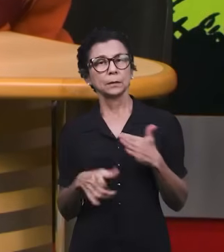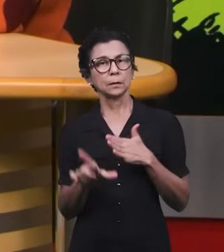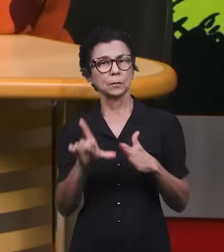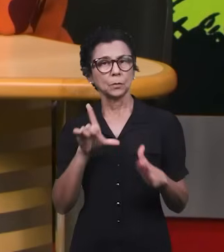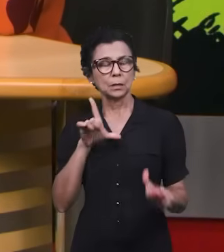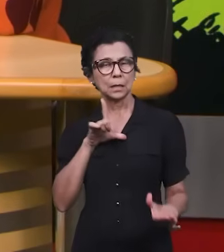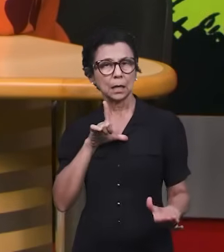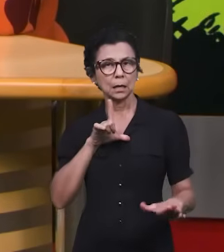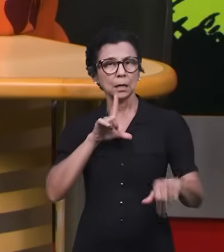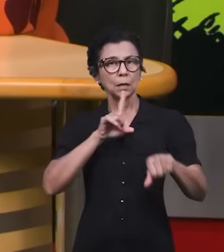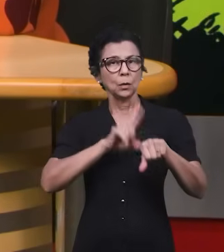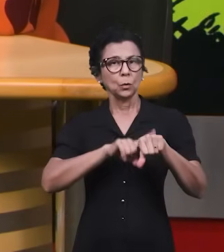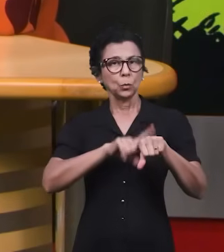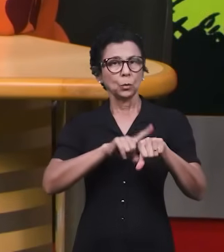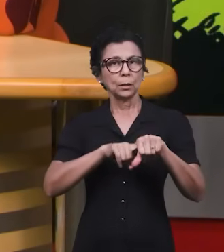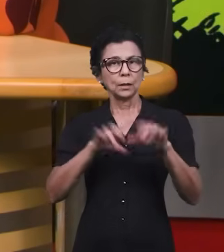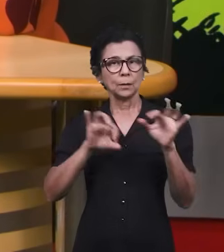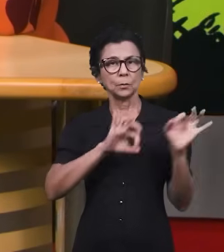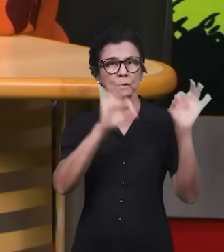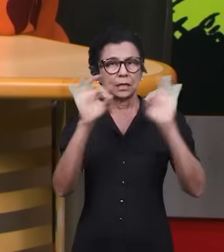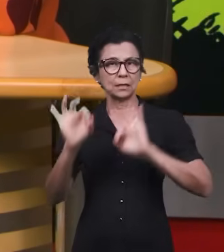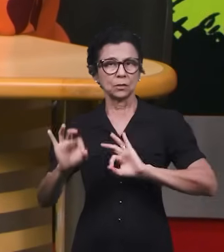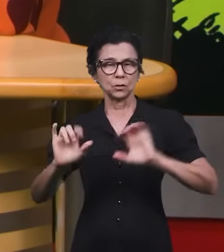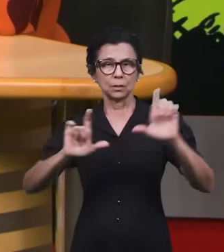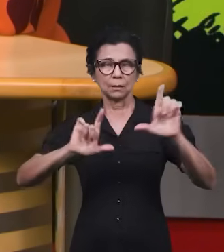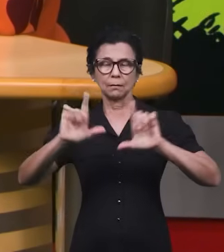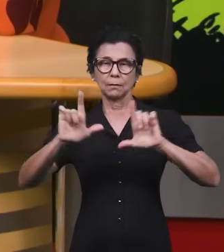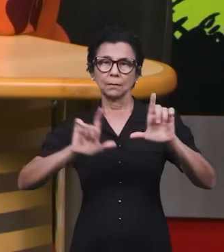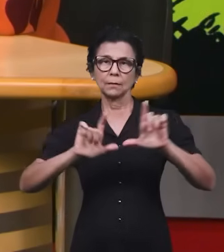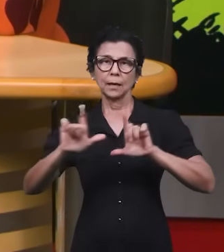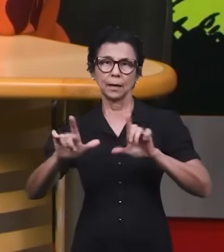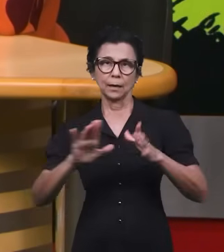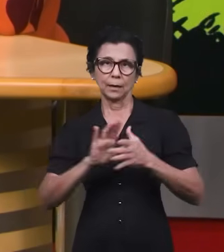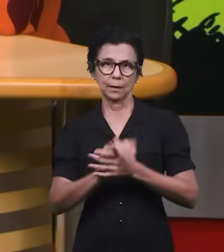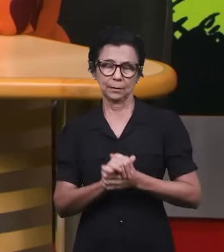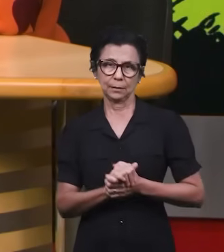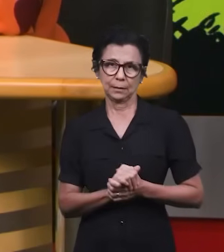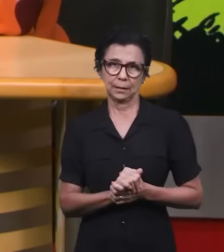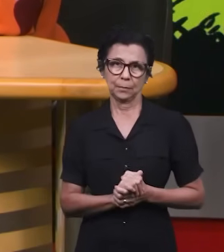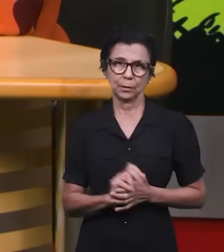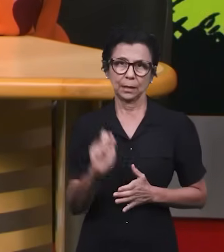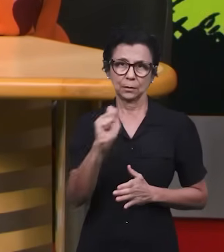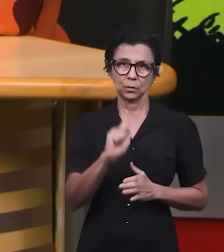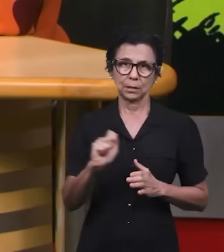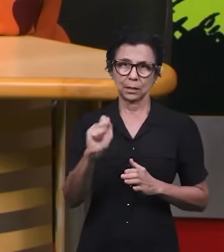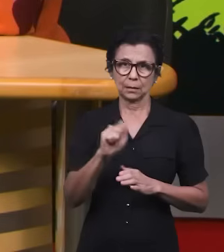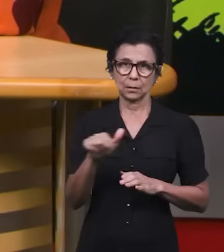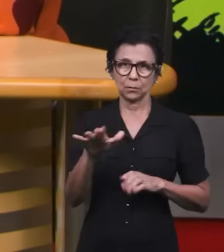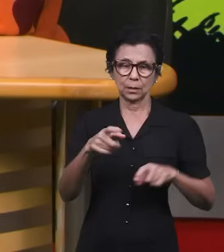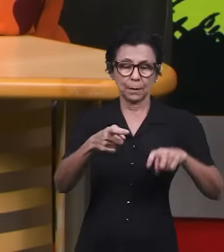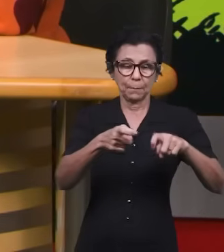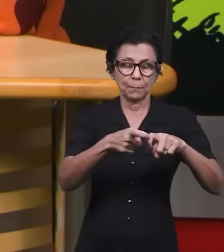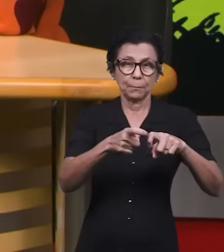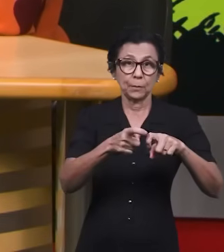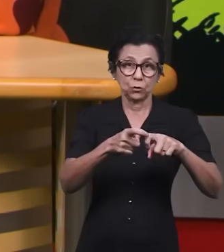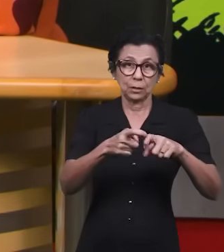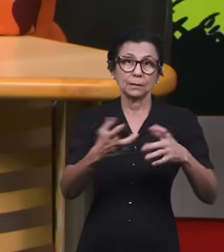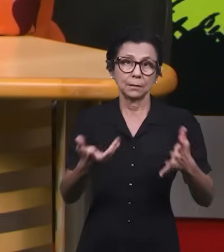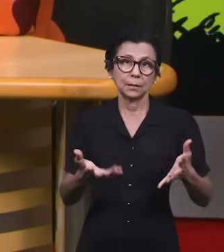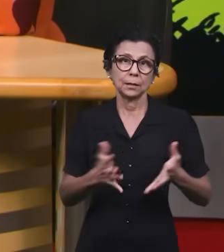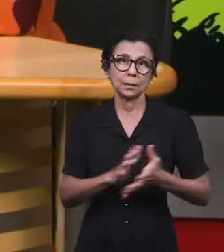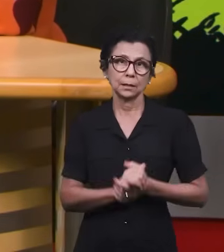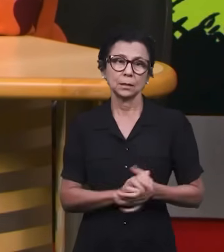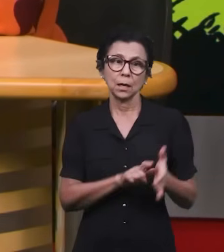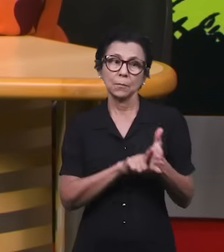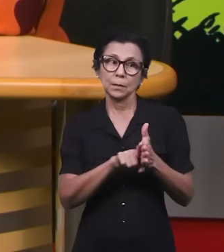Sociedade Brasileira de Pediatria, ela coloca isso, infelizmente, de modo algum tem sido seguido ou tem sido seguido por